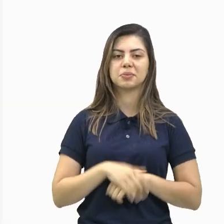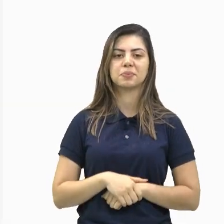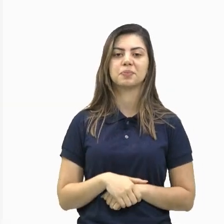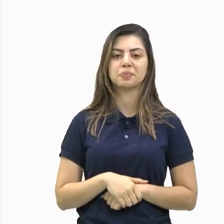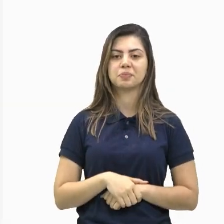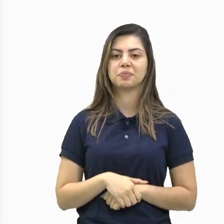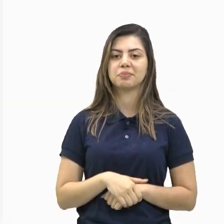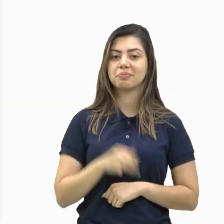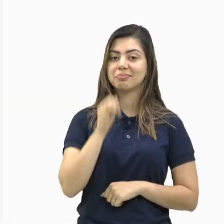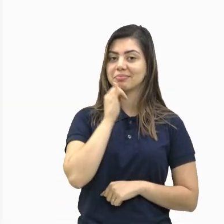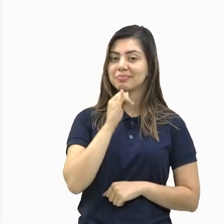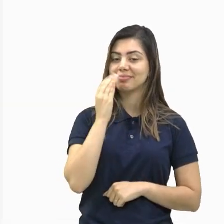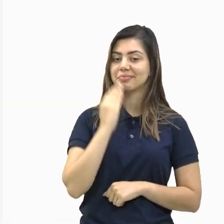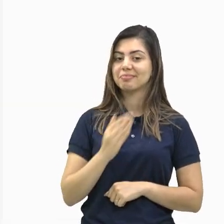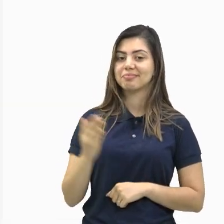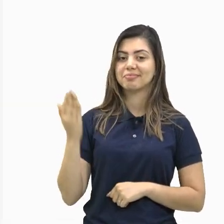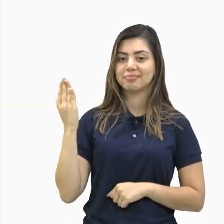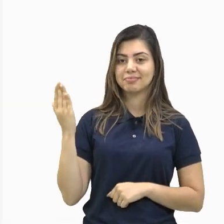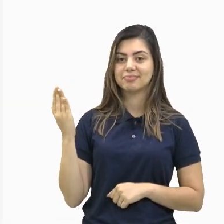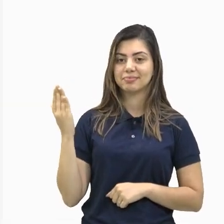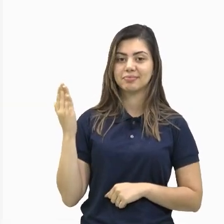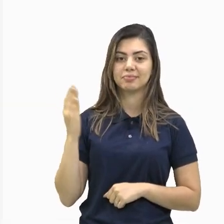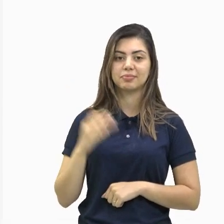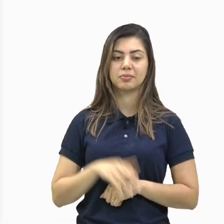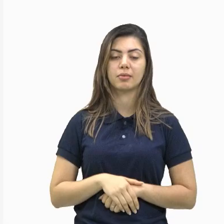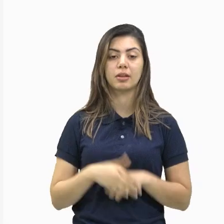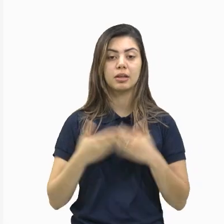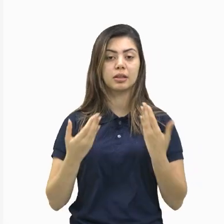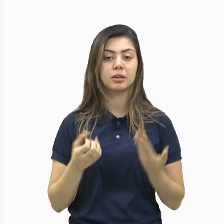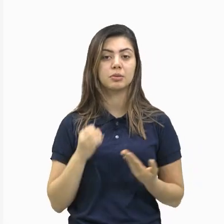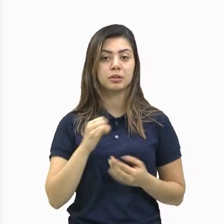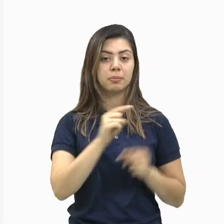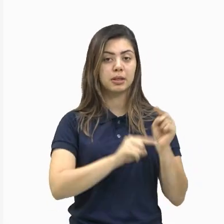aqui, ó. Por exemplo, se um produto